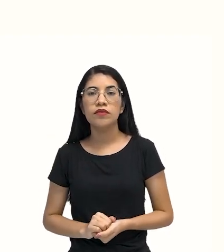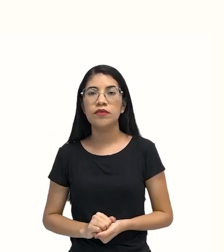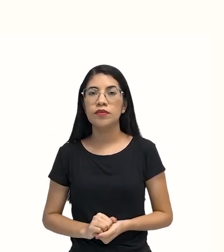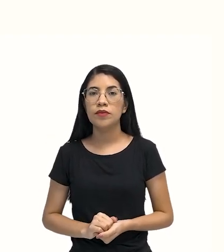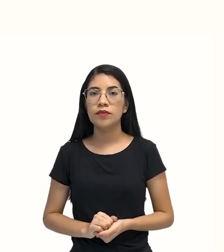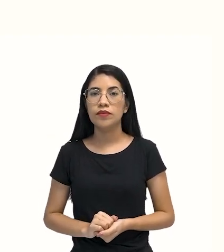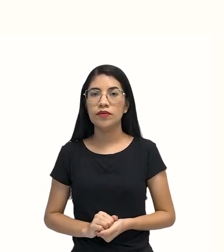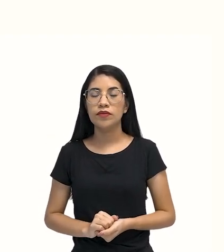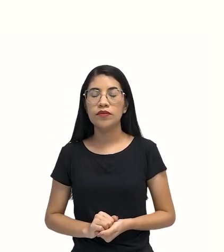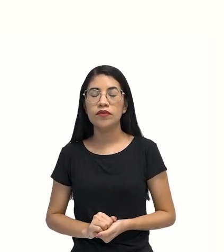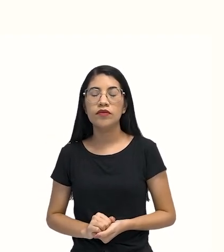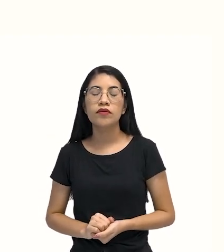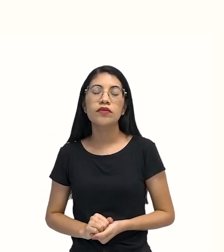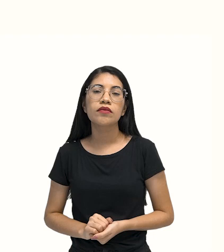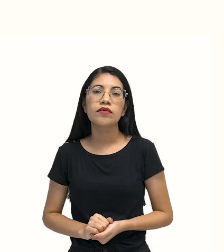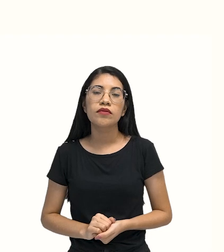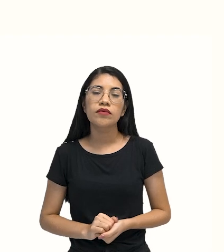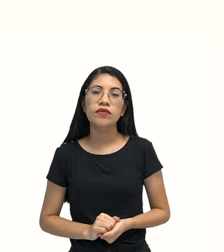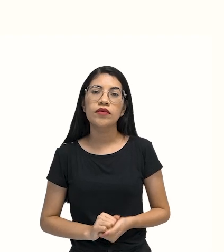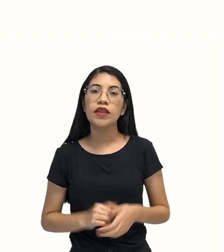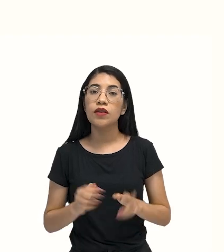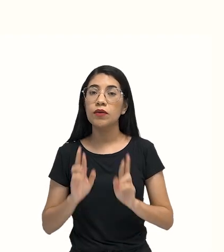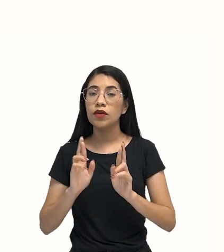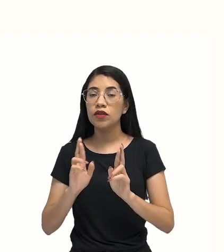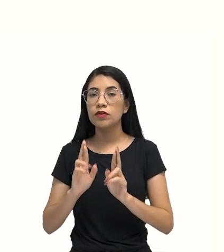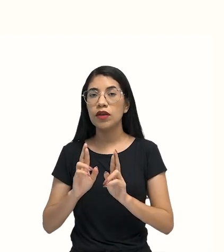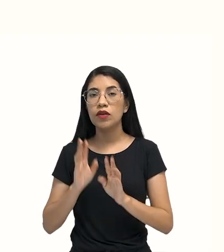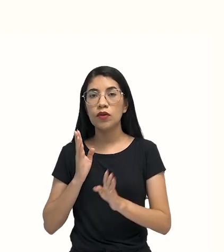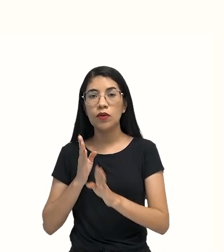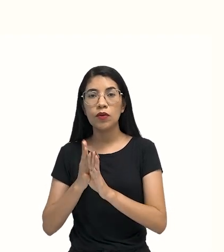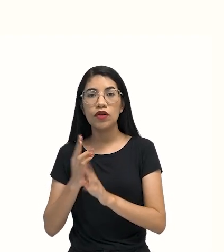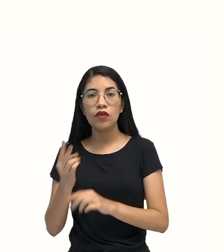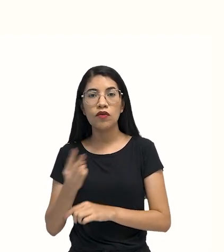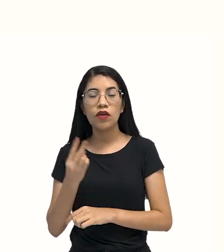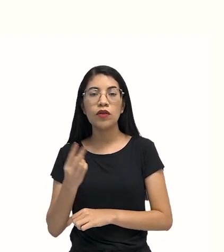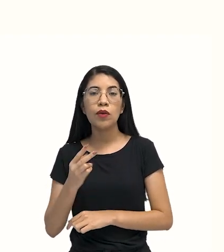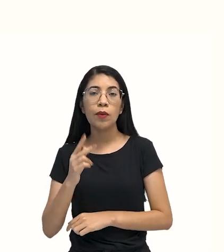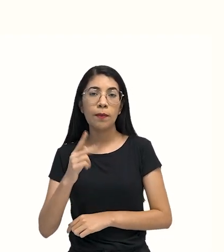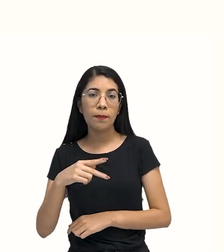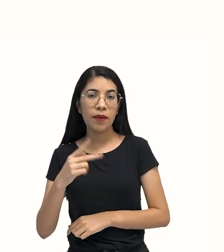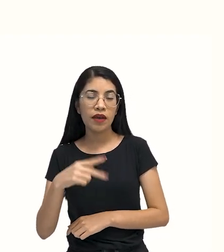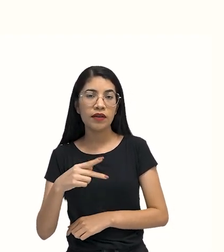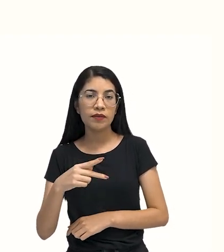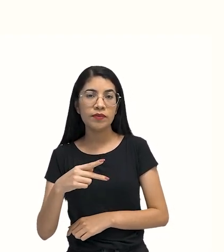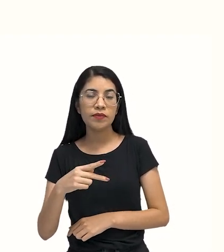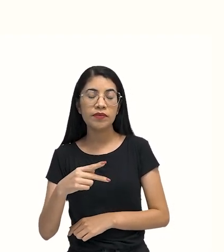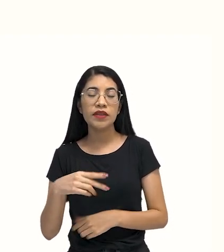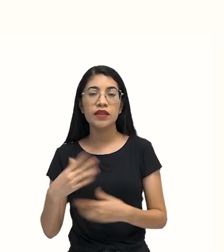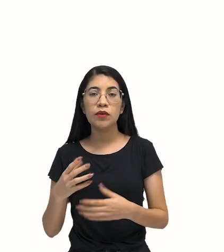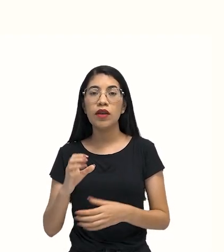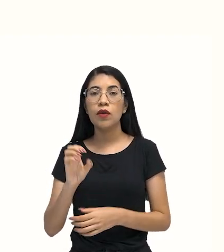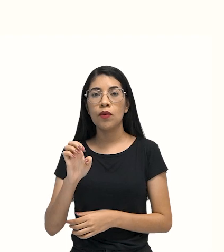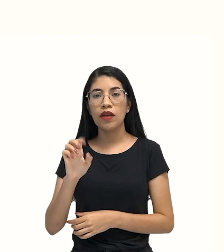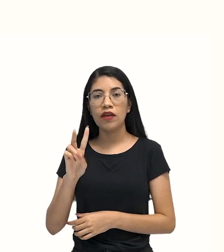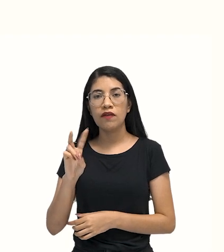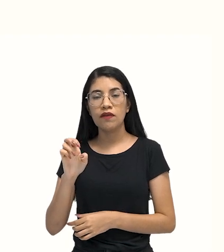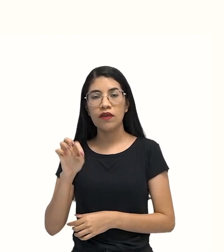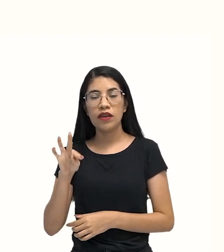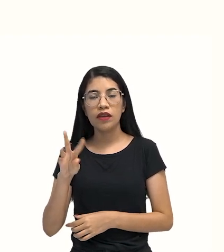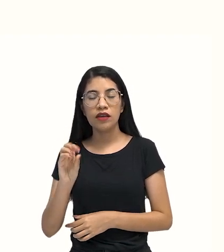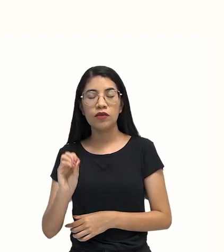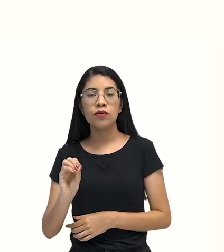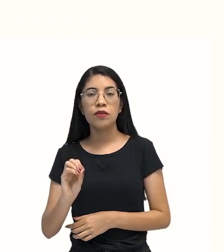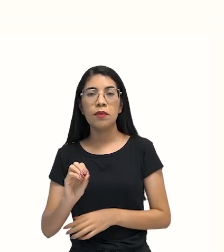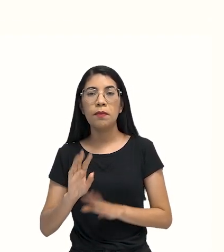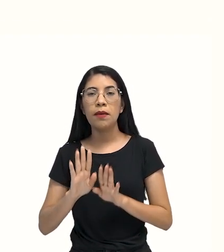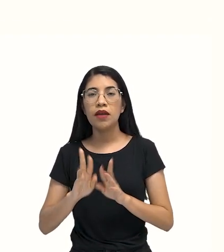Ok? É aquilo que eu espero que aconteça. Eu espero que saia um número par. Vou torcer para sair o número par. Esse é um evento. Ah, eu vou torcer